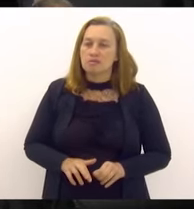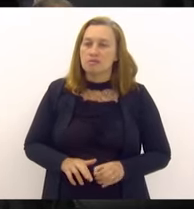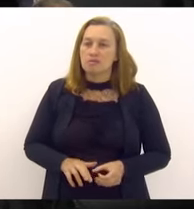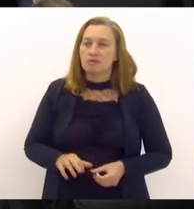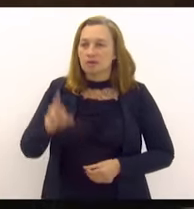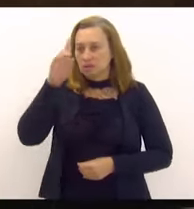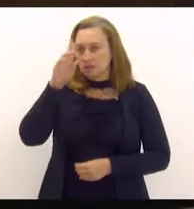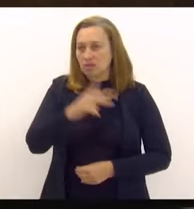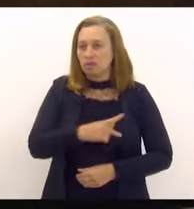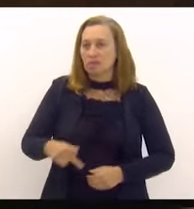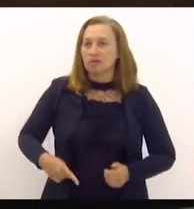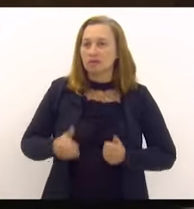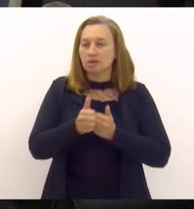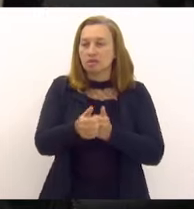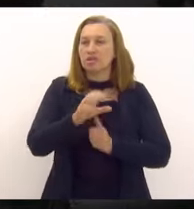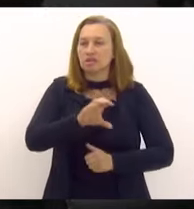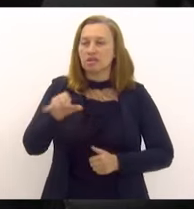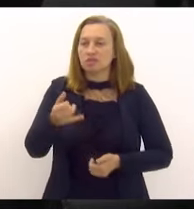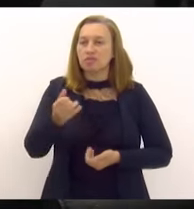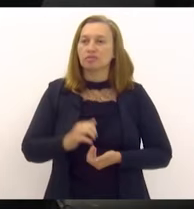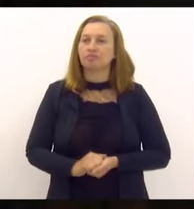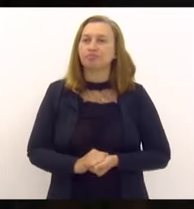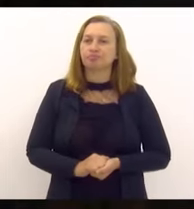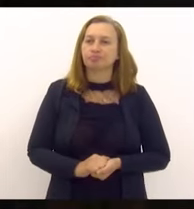Senhor presidente, acompanha a CCJ.